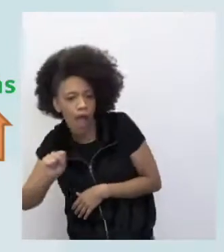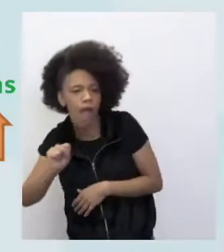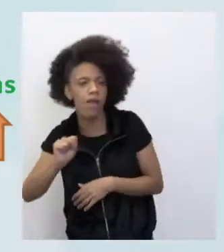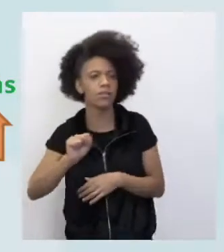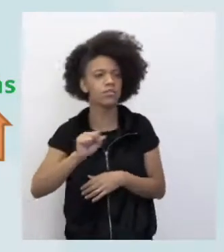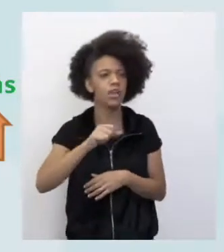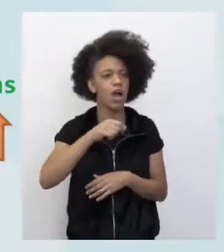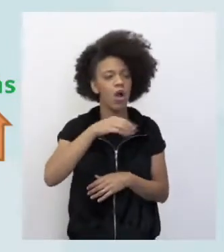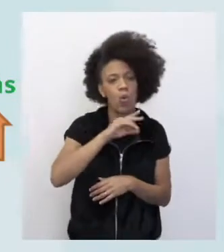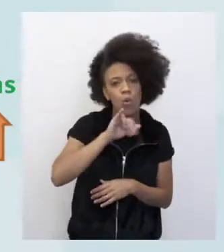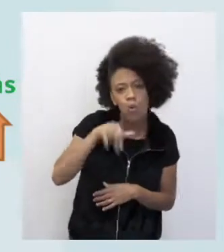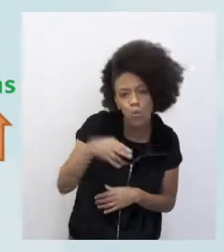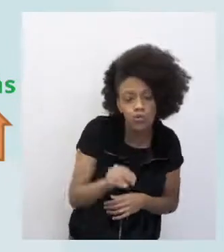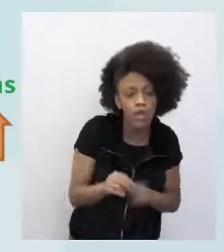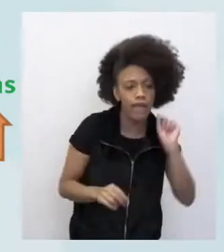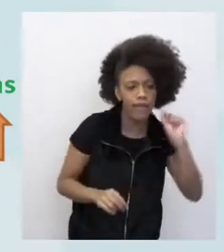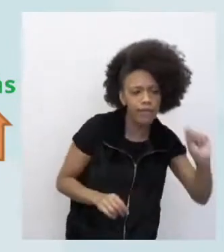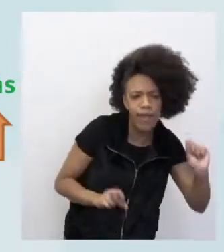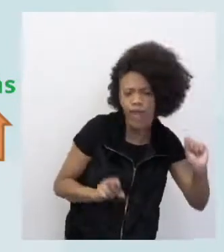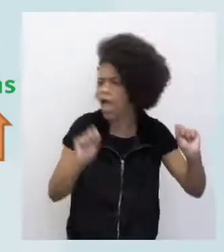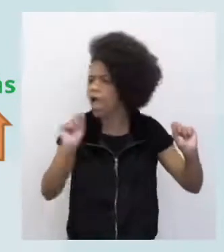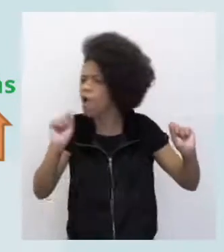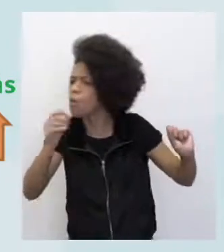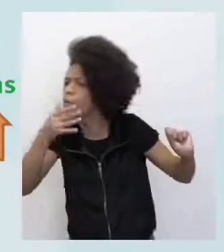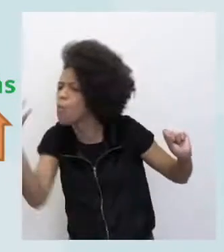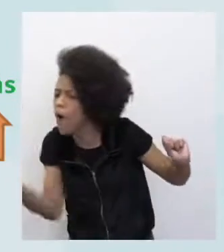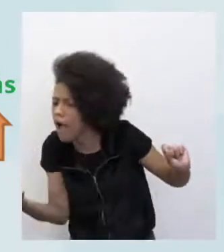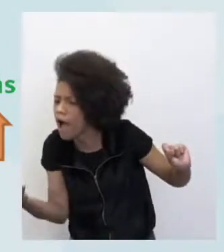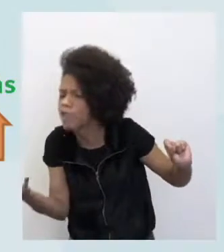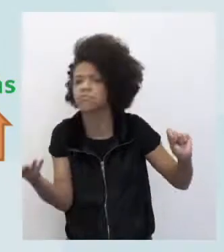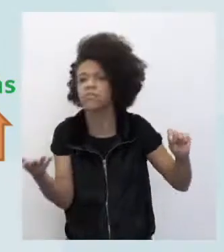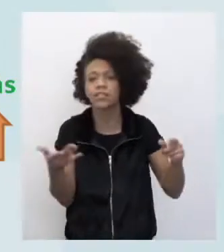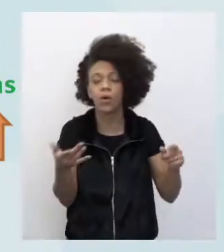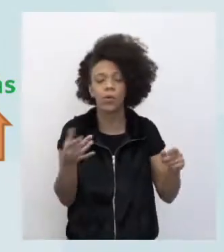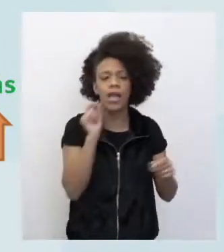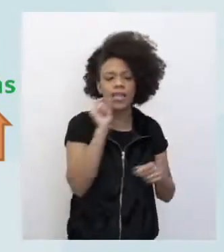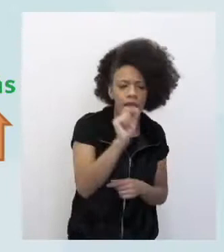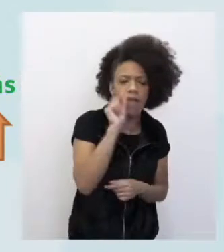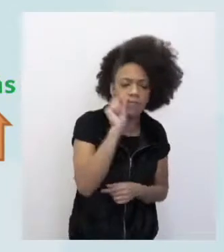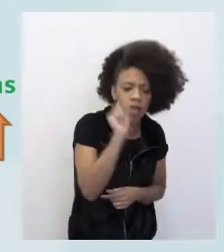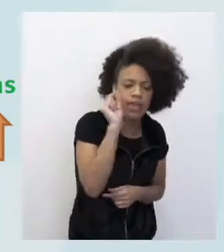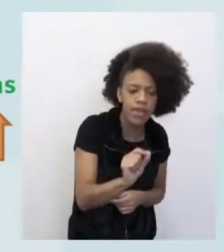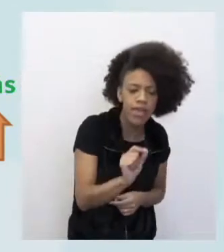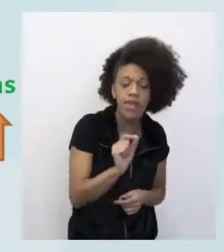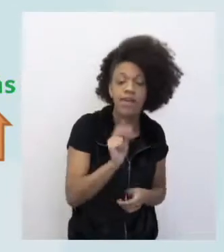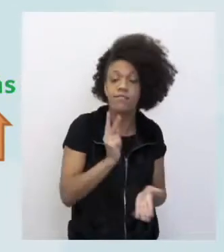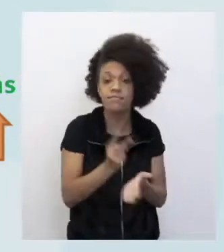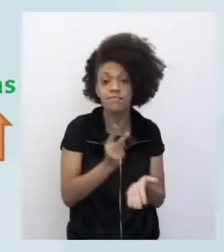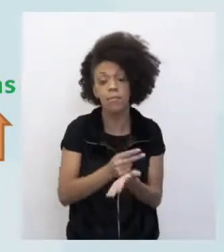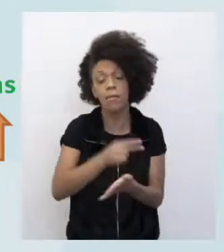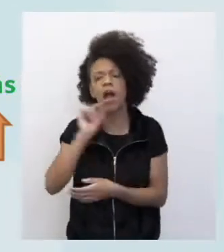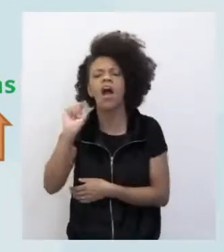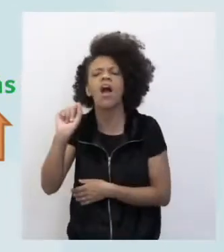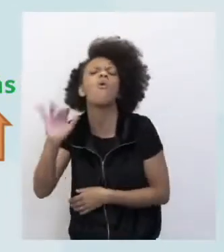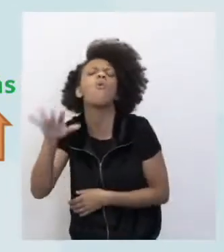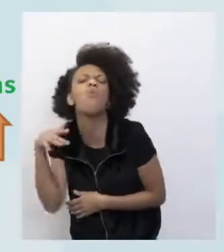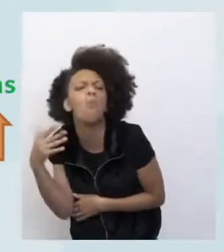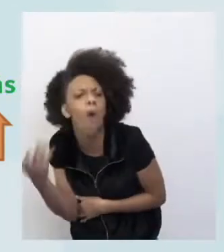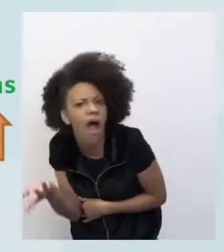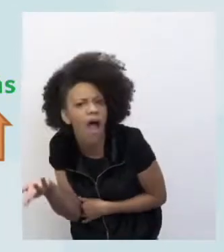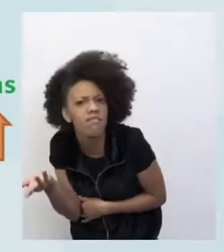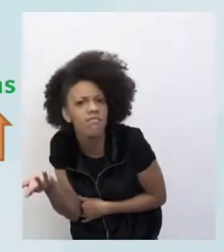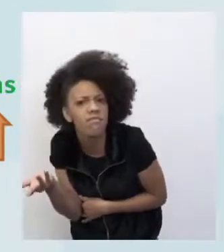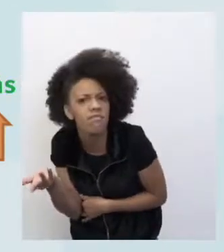Eu botei dois até, porque vocês sempre vêm com que. E aí eu botei um com as quais. Mas a explicativa, lembra que